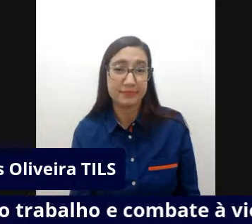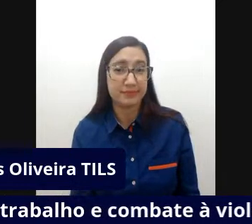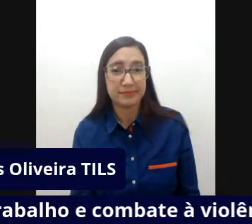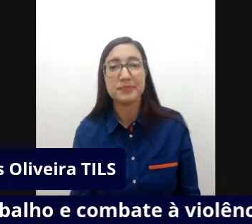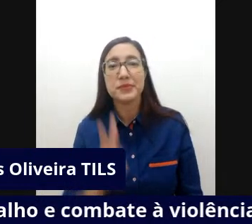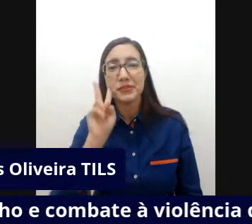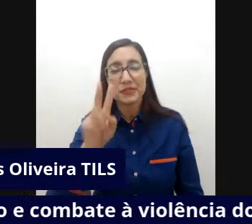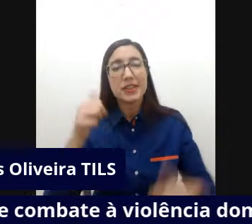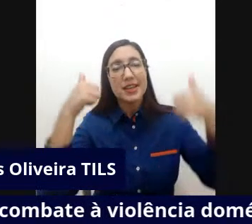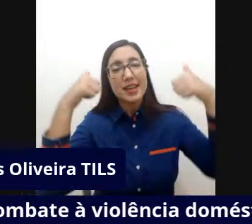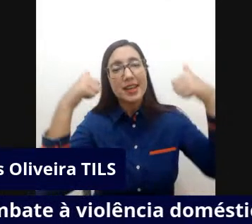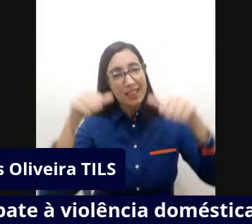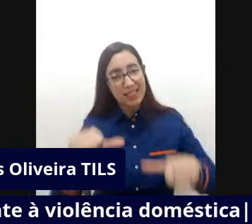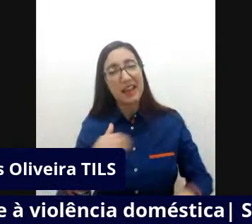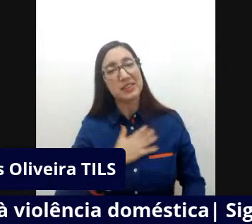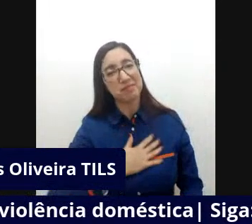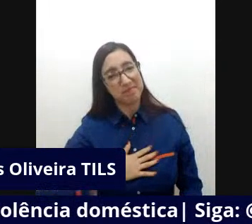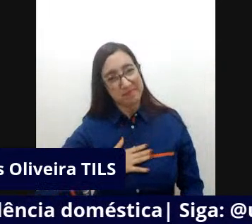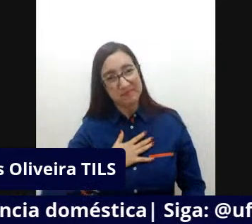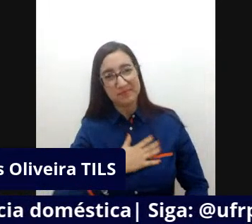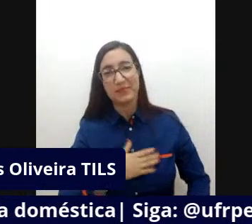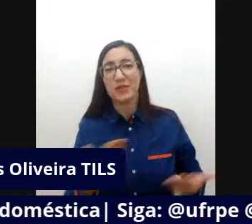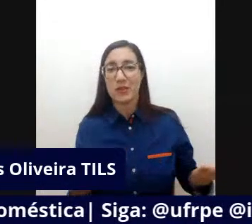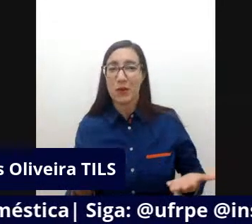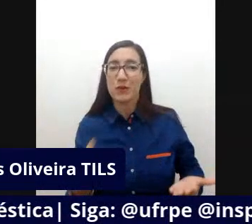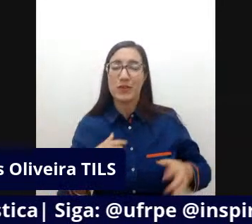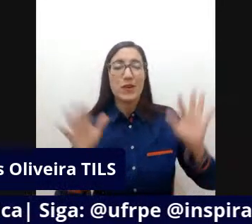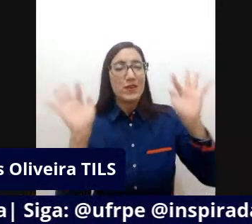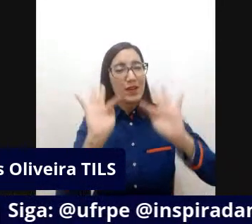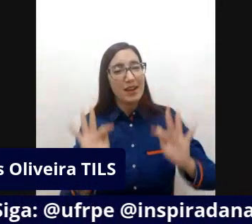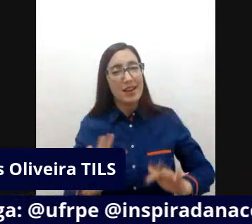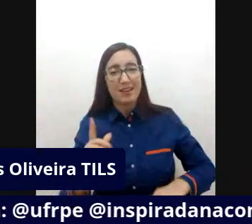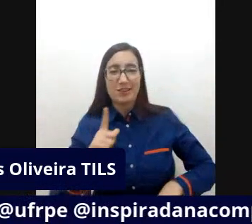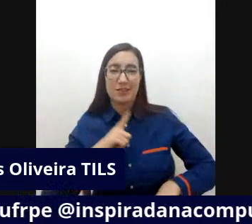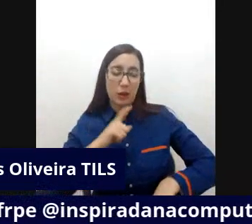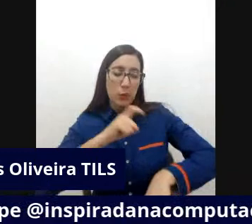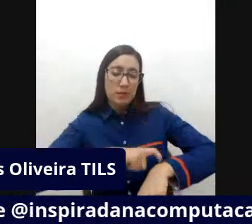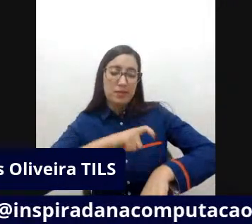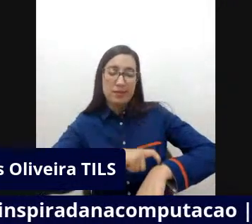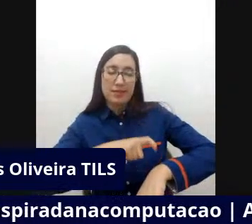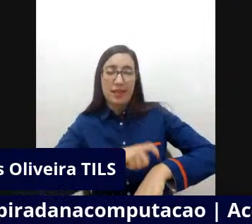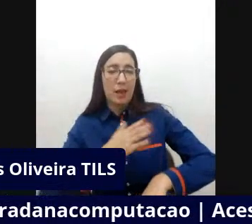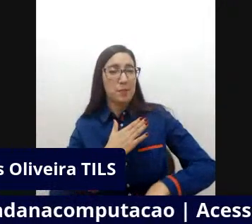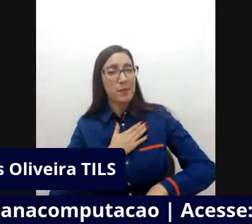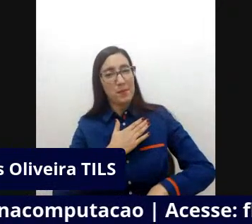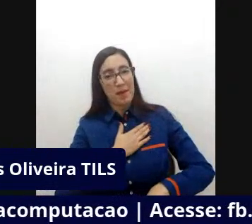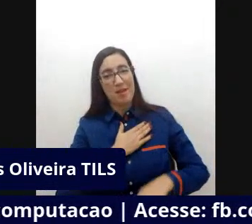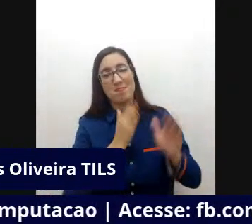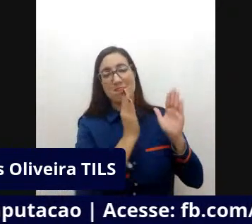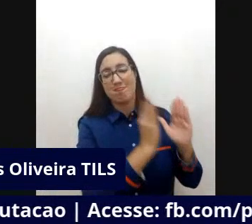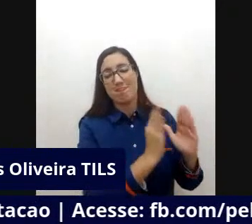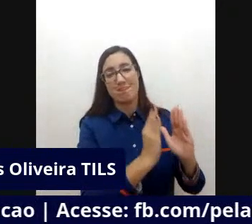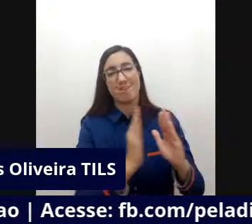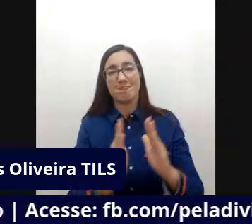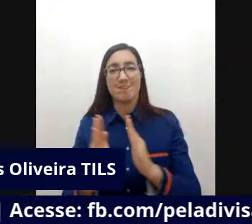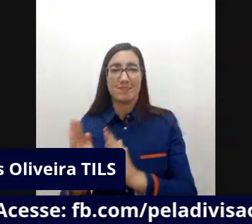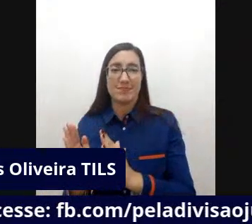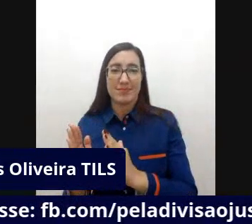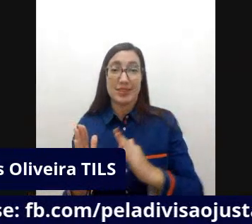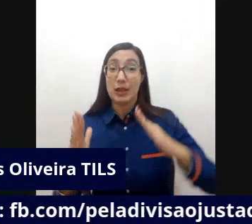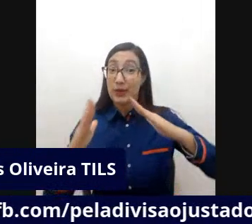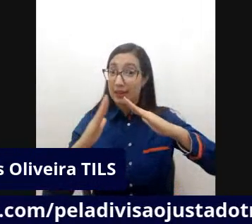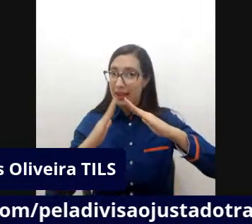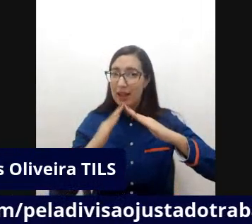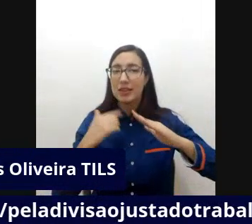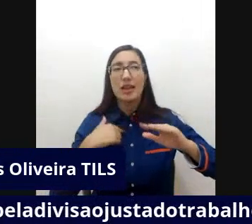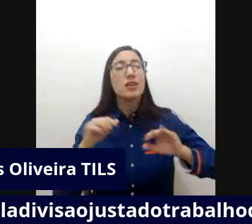eu posso me dar o luxo de ter um tempo para mim, porque como eu moro só, então as tarefas da casa têm que ser executadas por mim mesma, né? Que eu